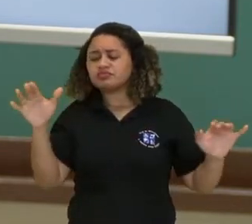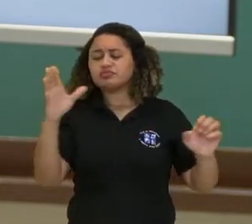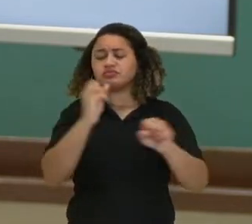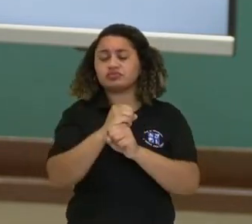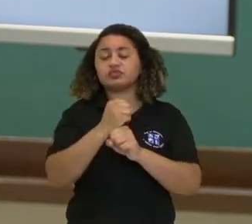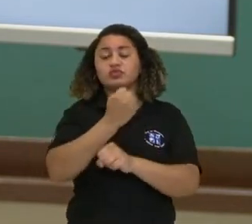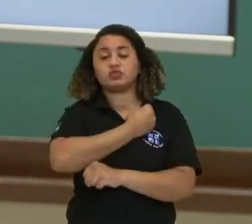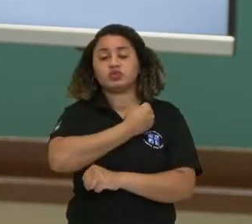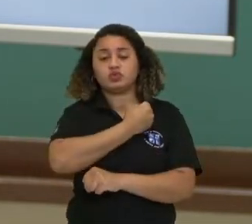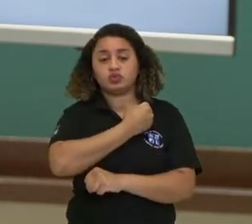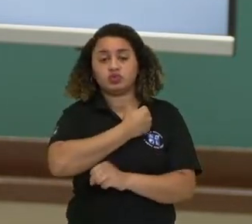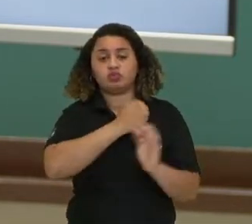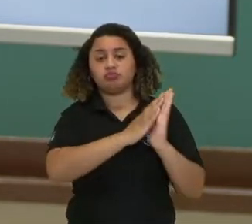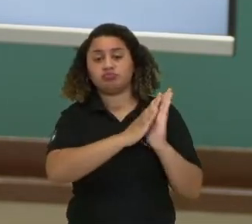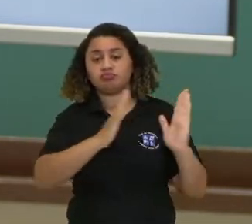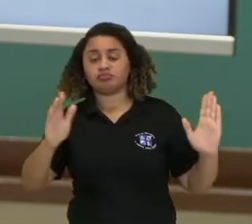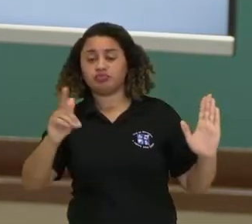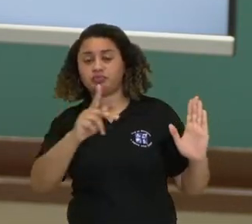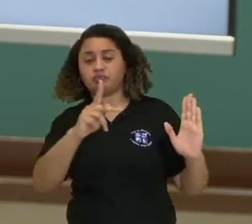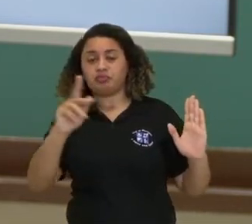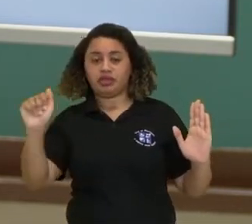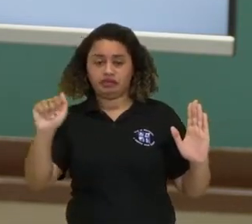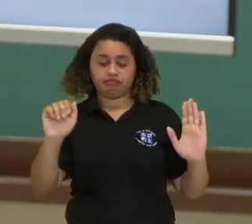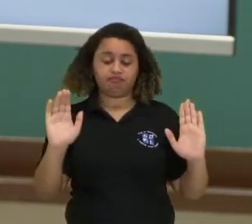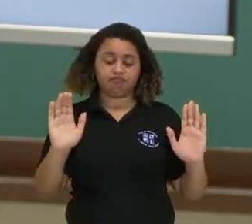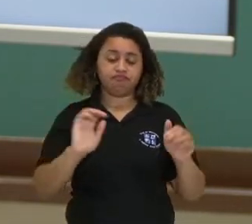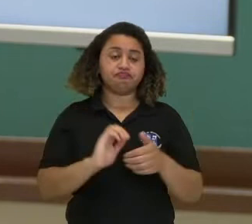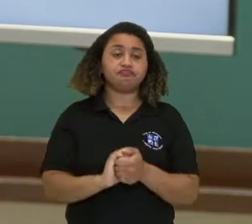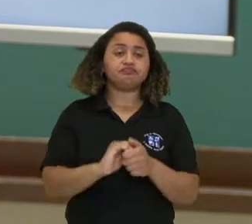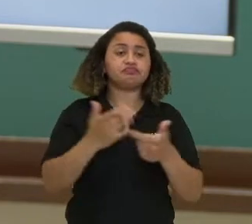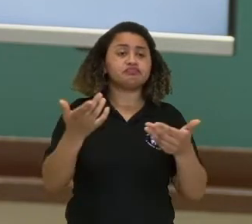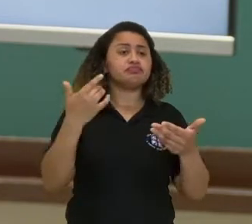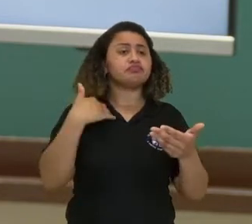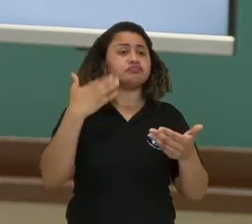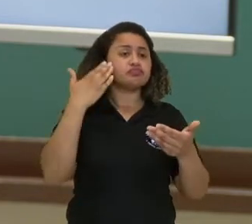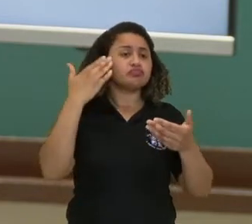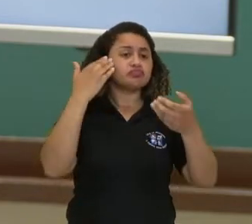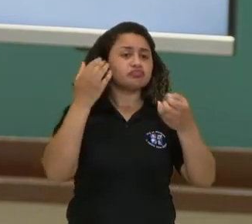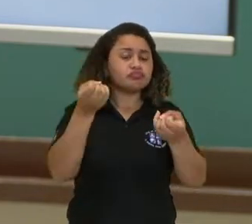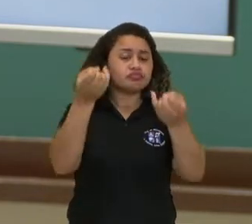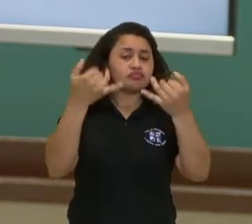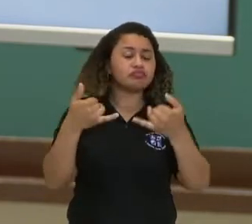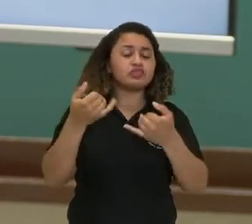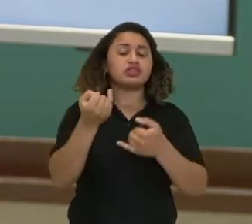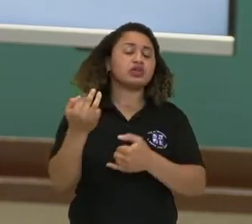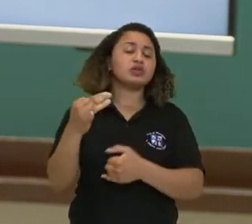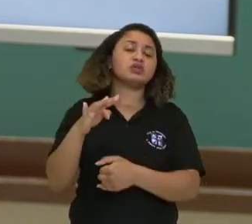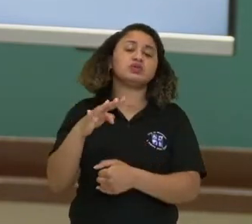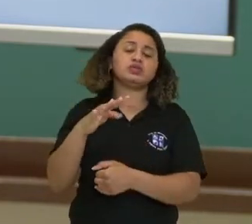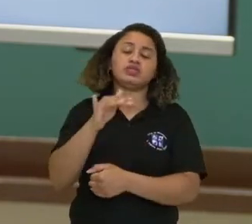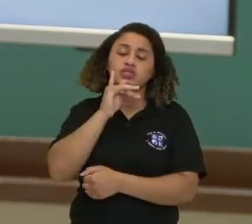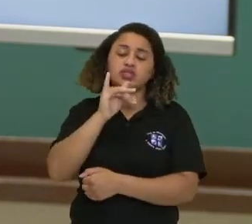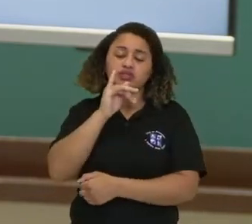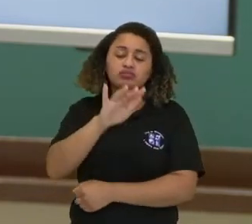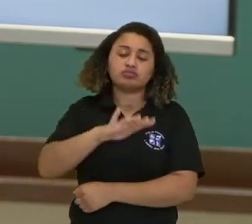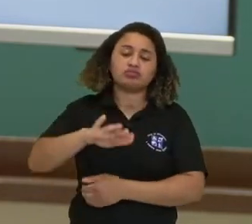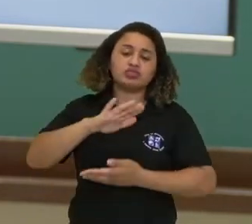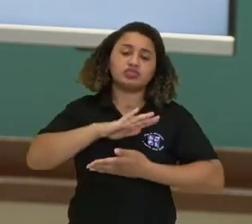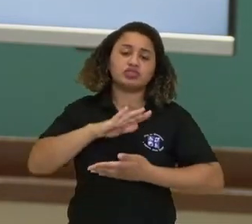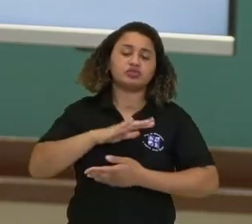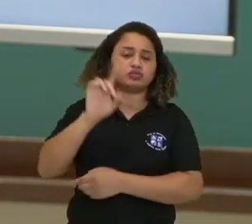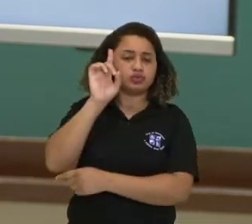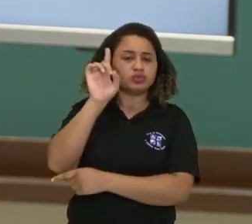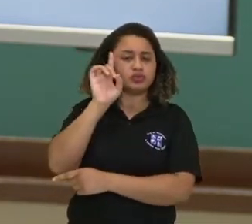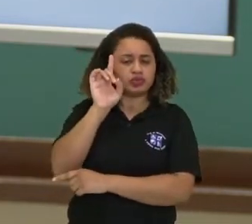números que estão em PA. Saberia dizer exemplos de situações cotidianas onde ela pode